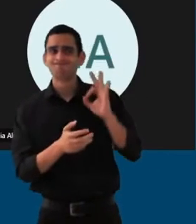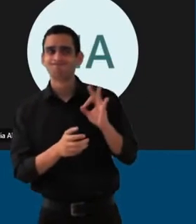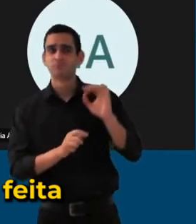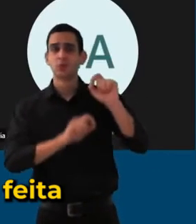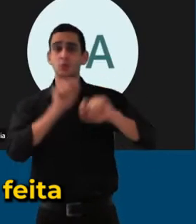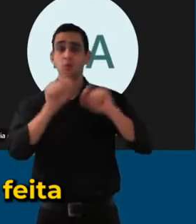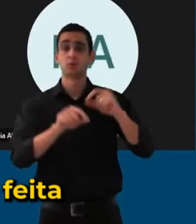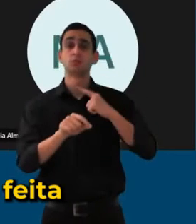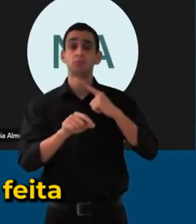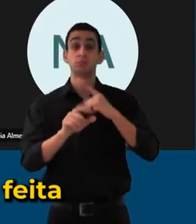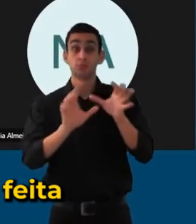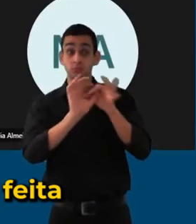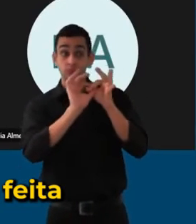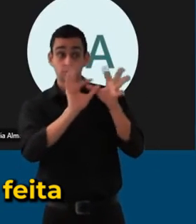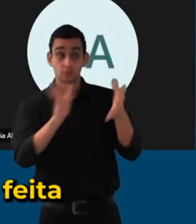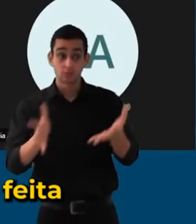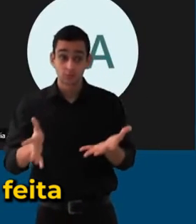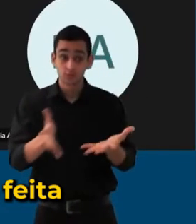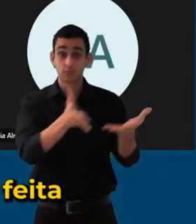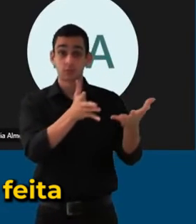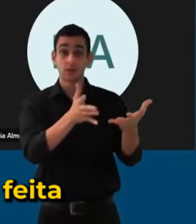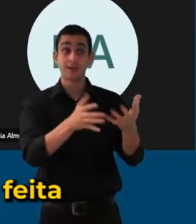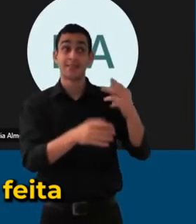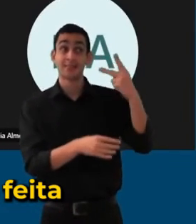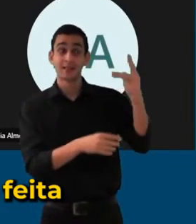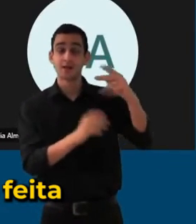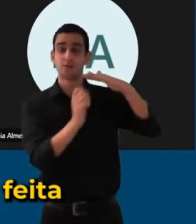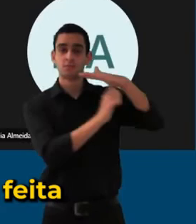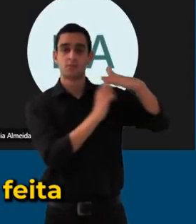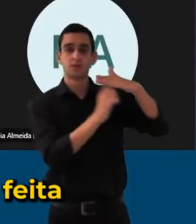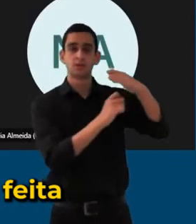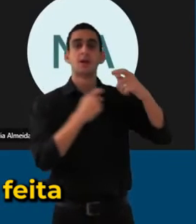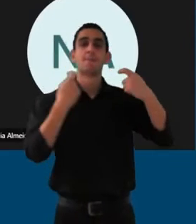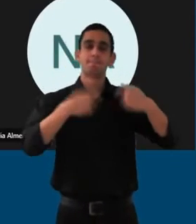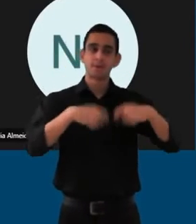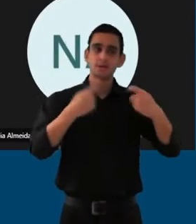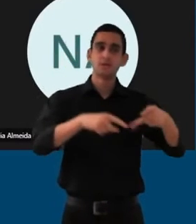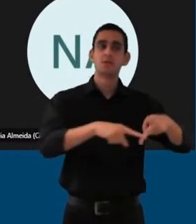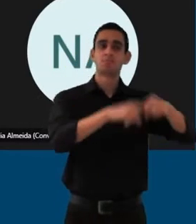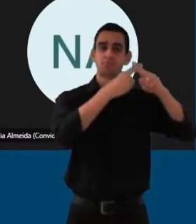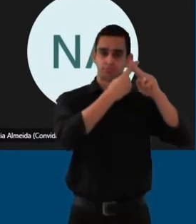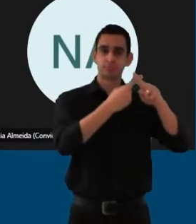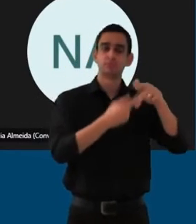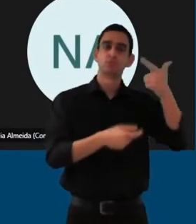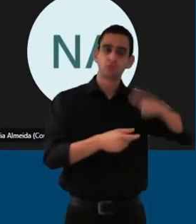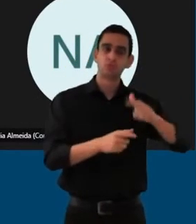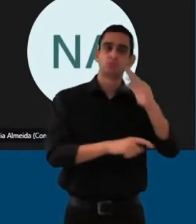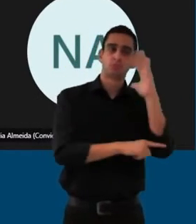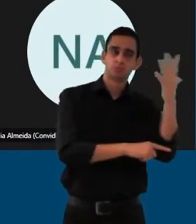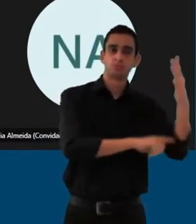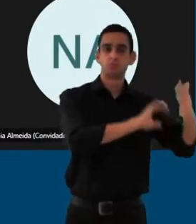clara quando exigiu que a recuperação ela fosse feita